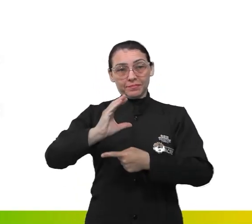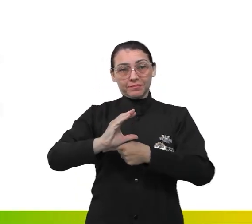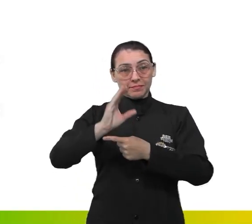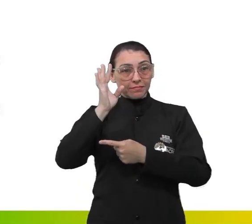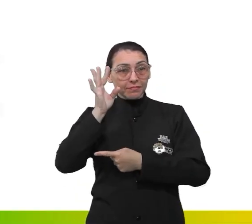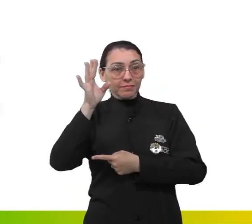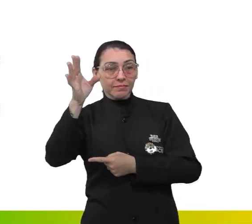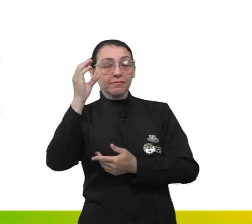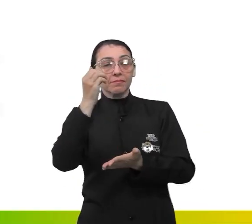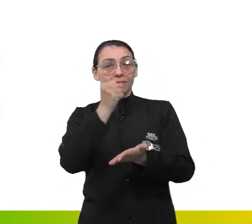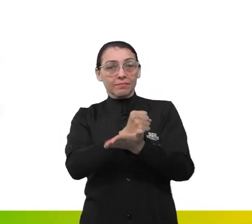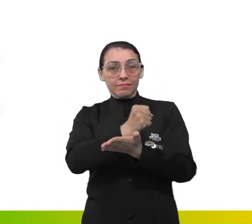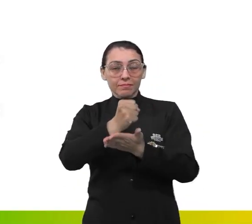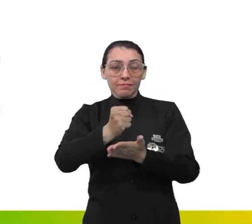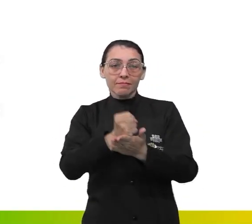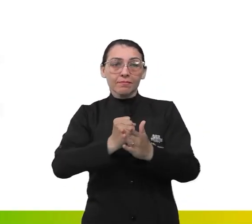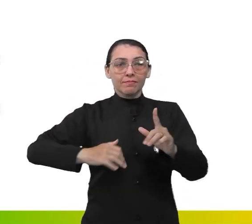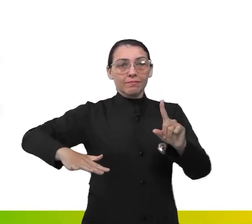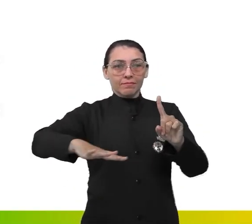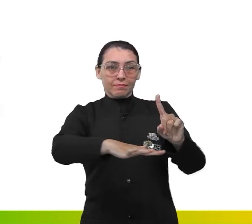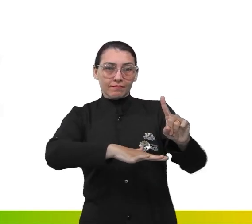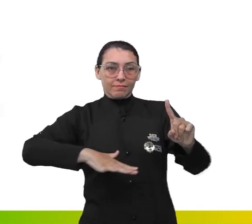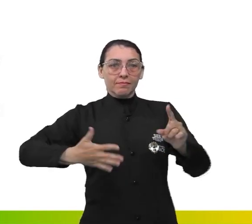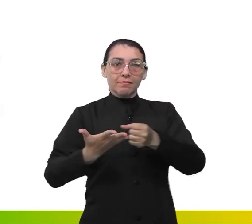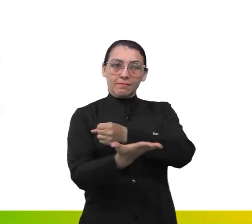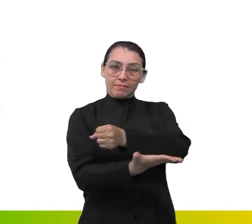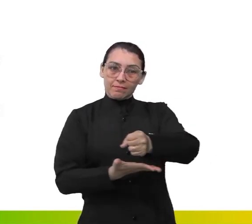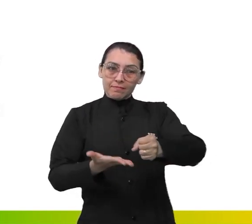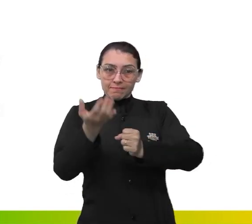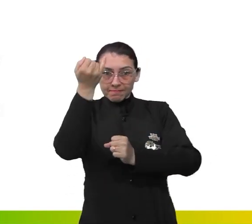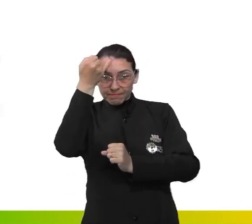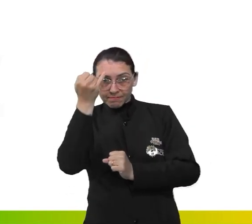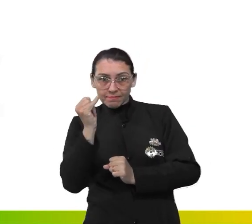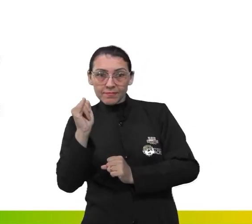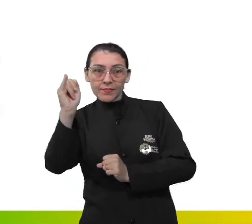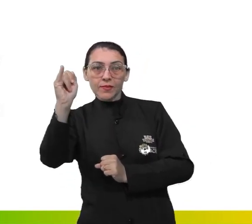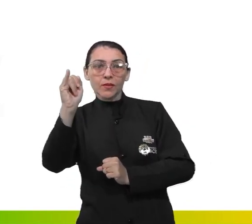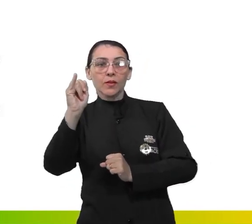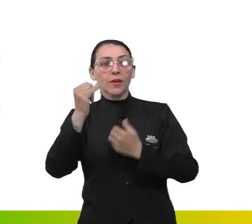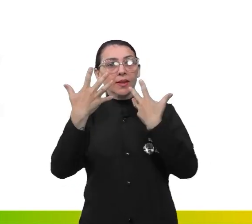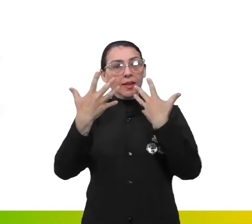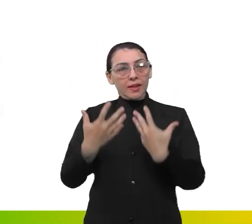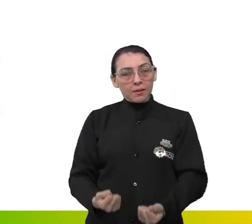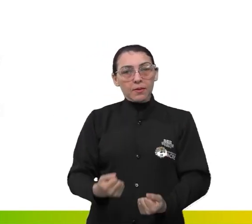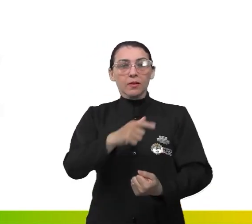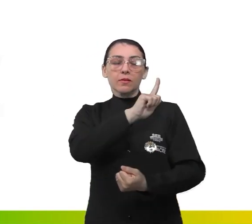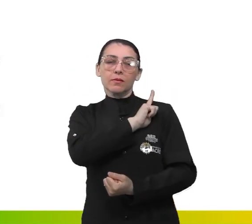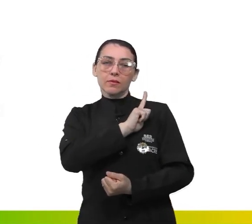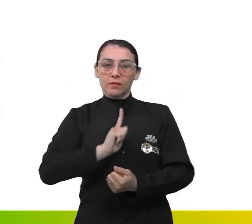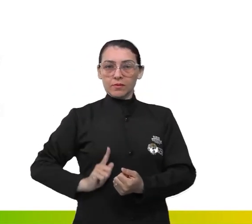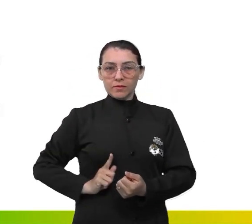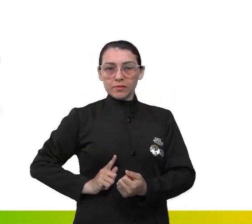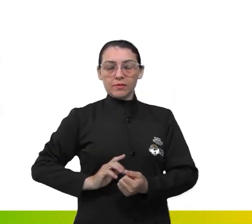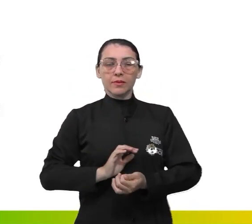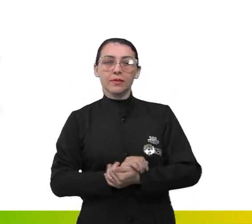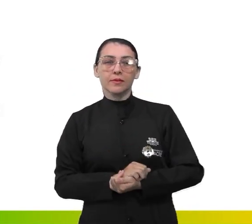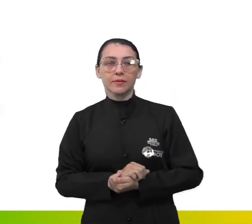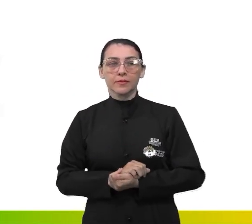Letra C. A teoria do contrato social, baseada na ideia de consentimento